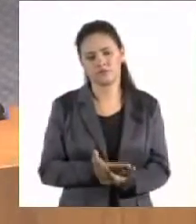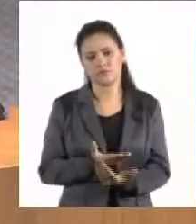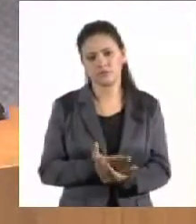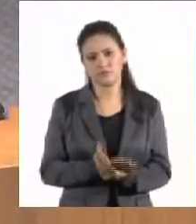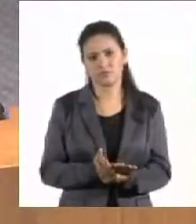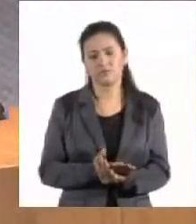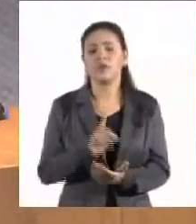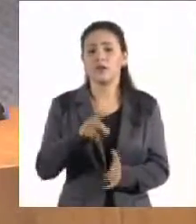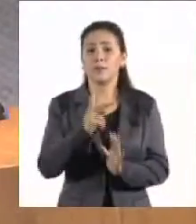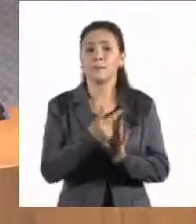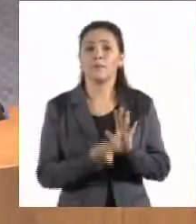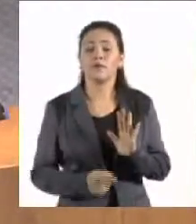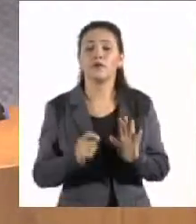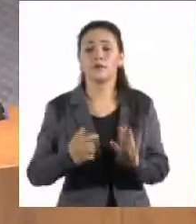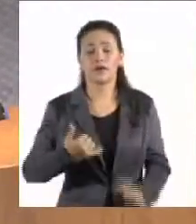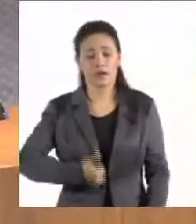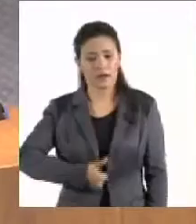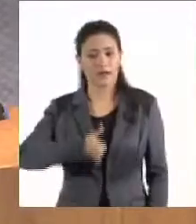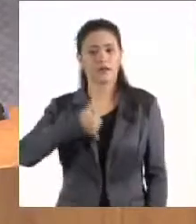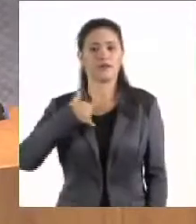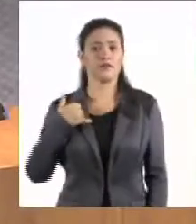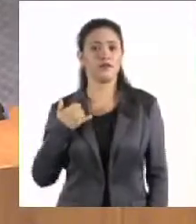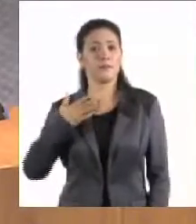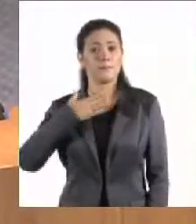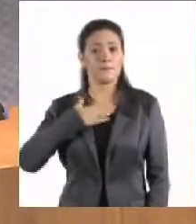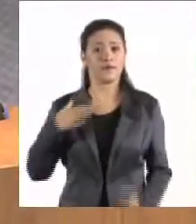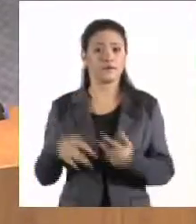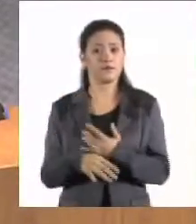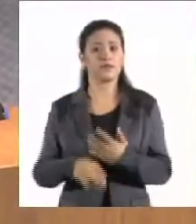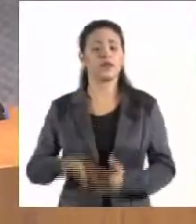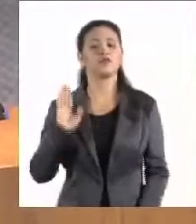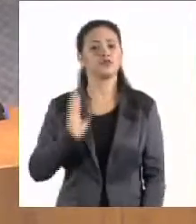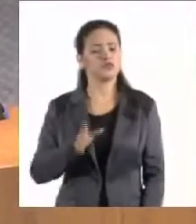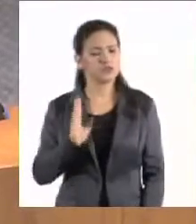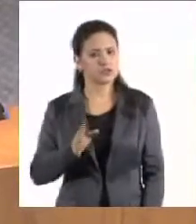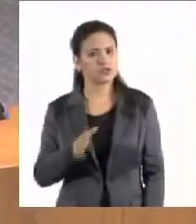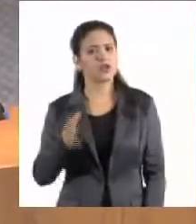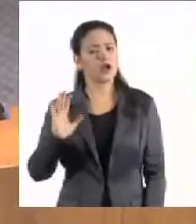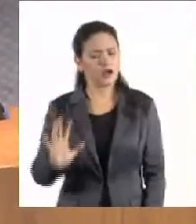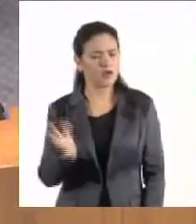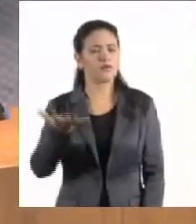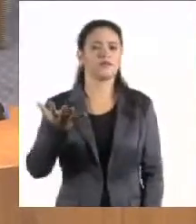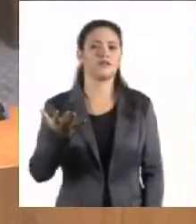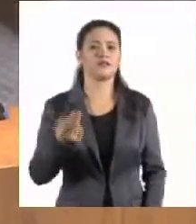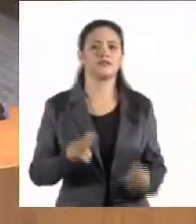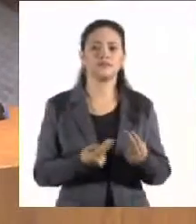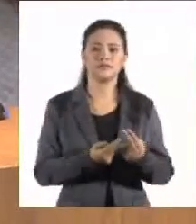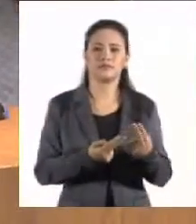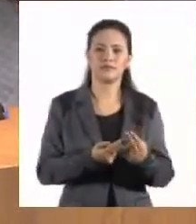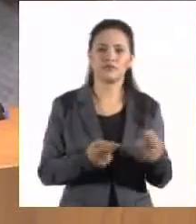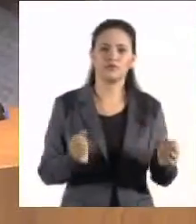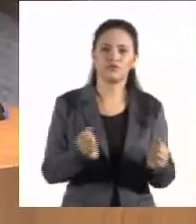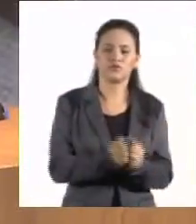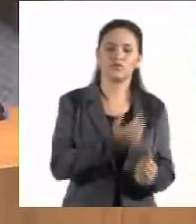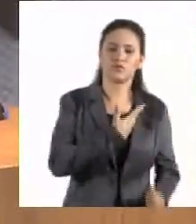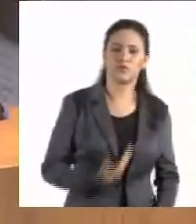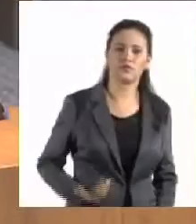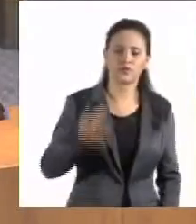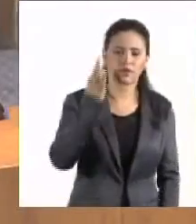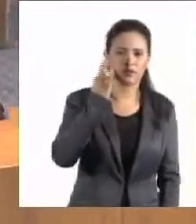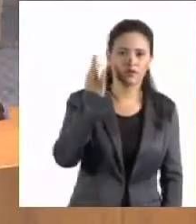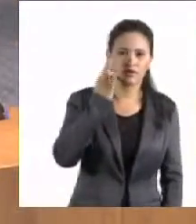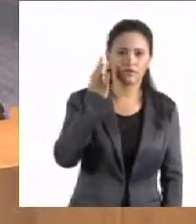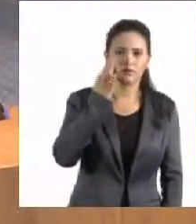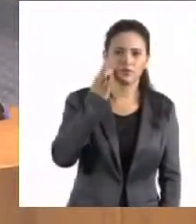orgulho de dizer que no meu município já é um sucesso. Uma parceria entre a Prefeitura Municipal de Timon e o Governo do Estado do Maranhão, através da